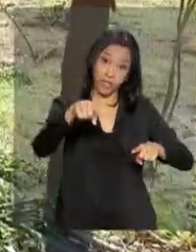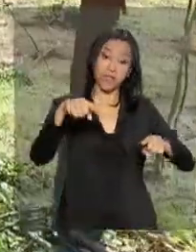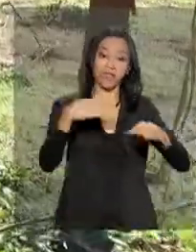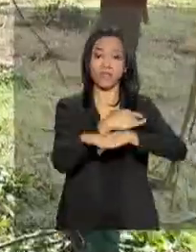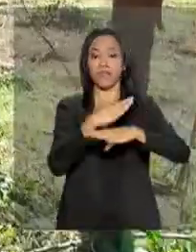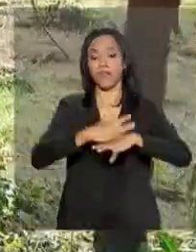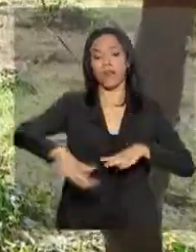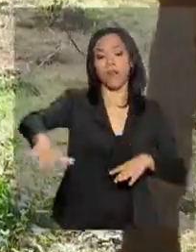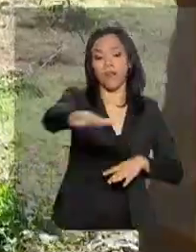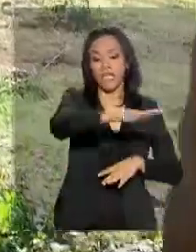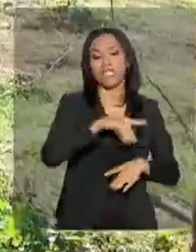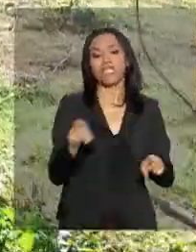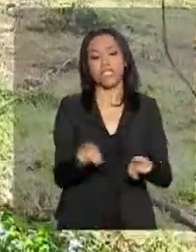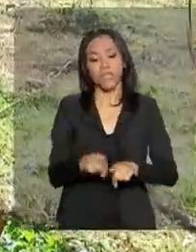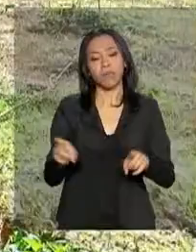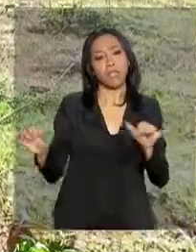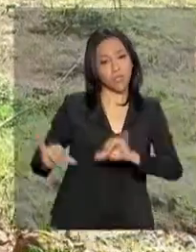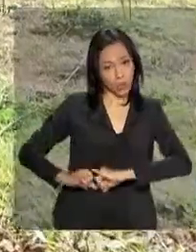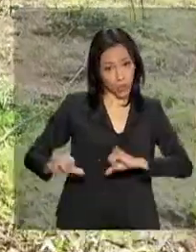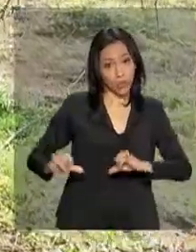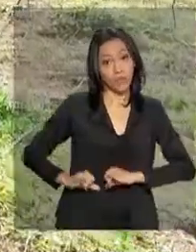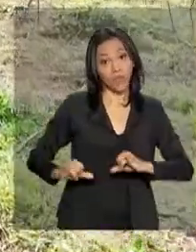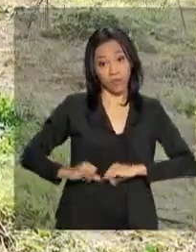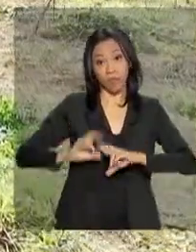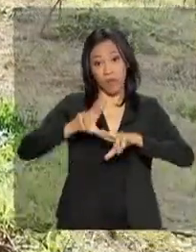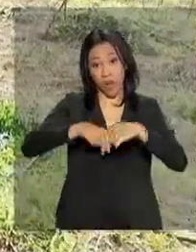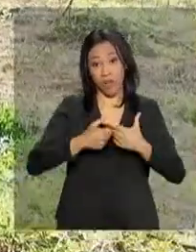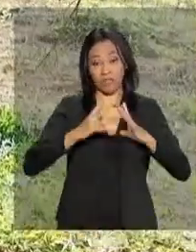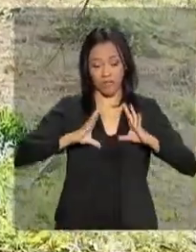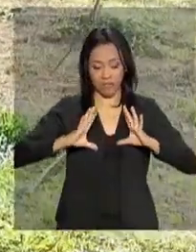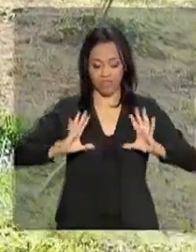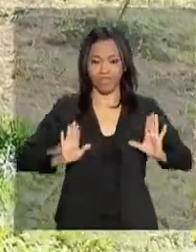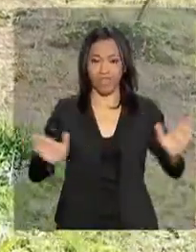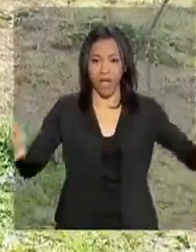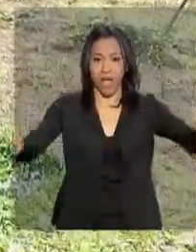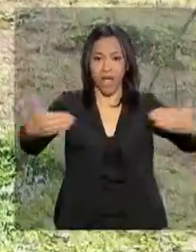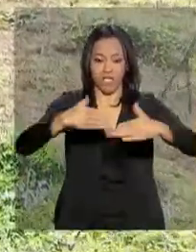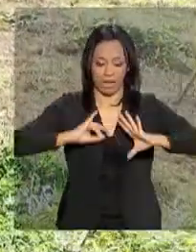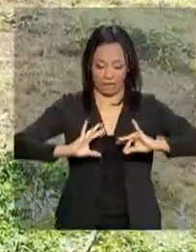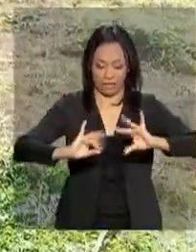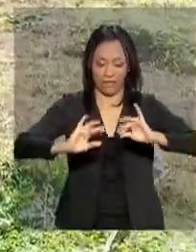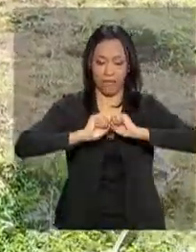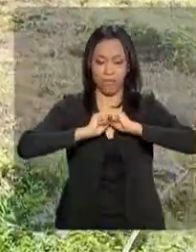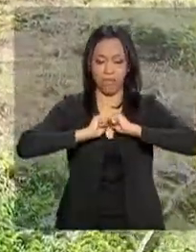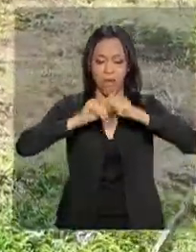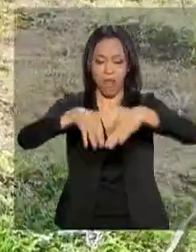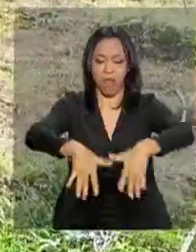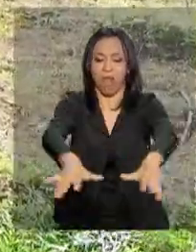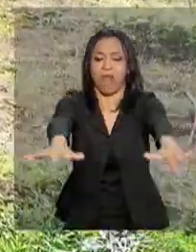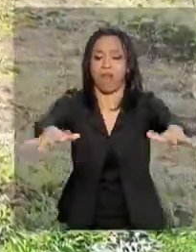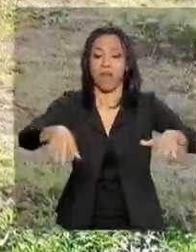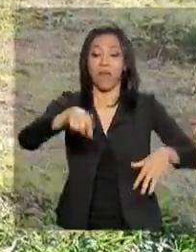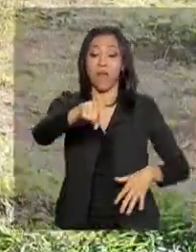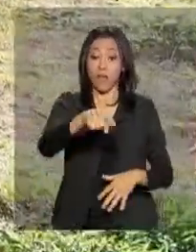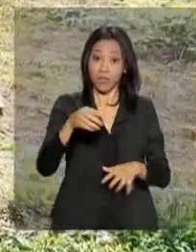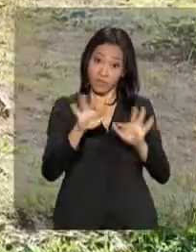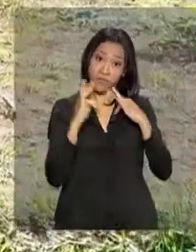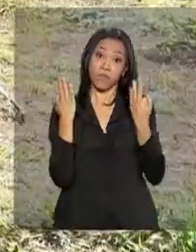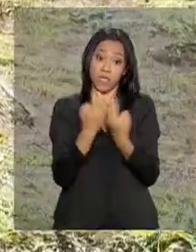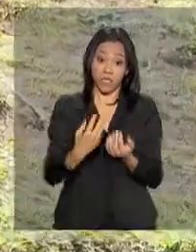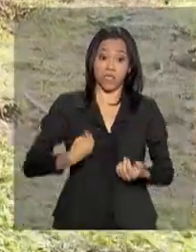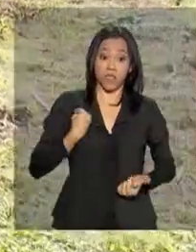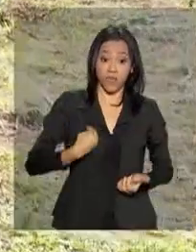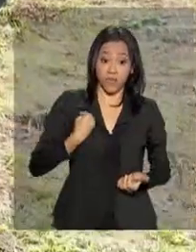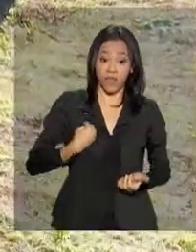foi atingida pela lama de rejeitos que vazou da barragem rompida. As 140 famílias que viviam aqui, felizmente,